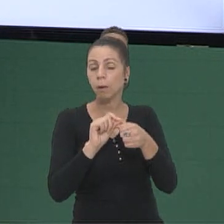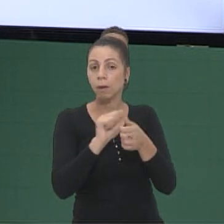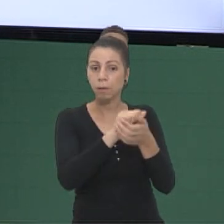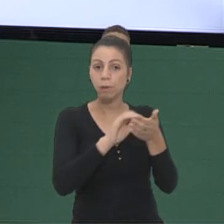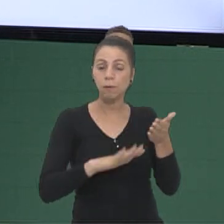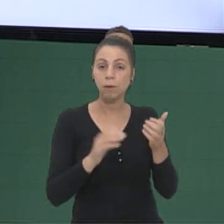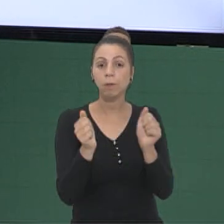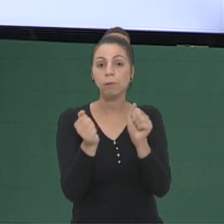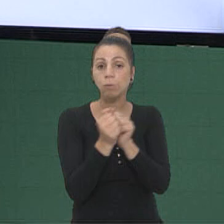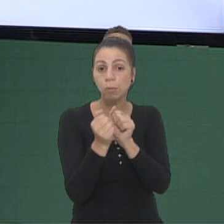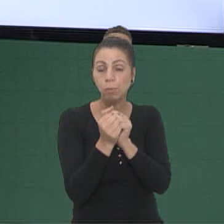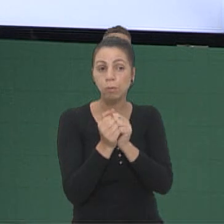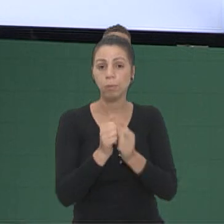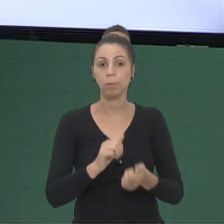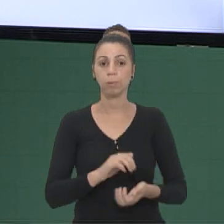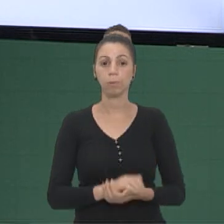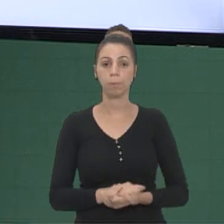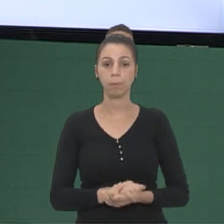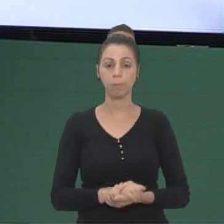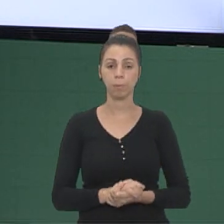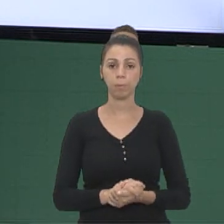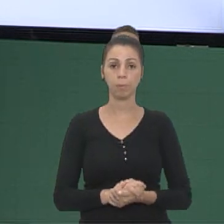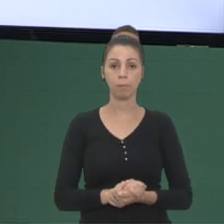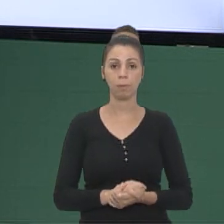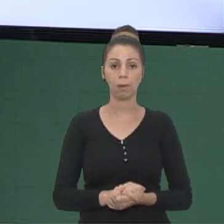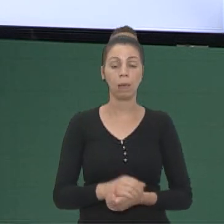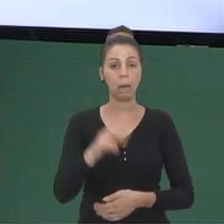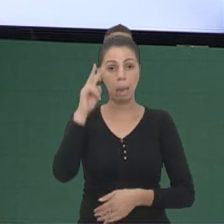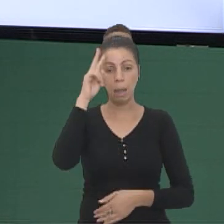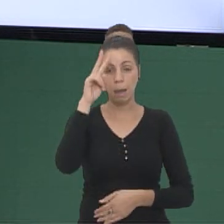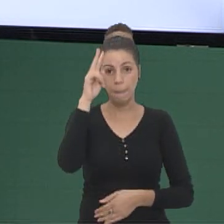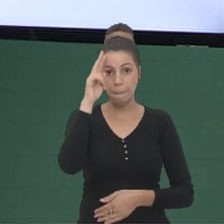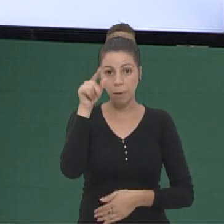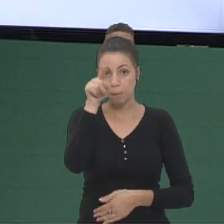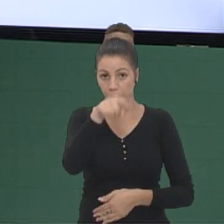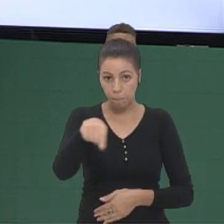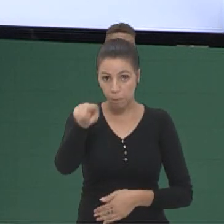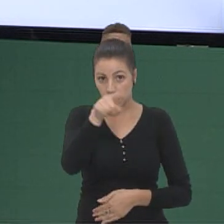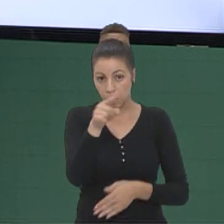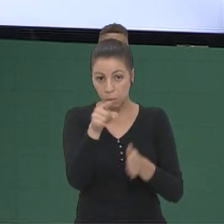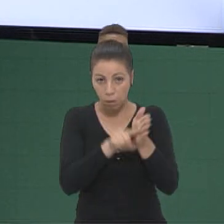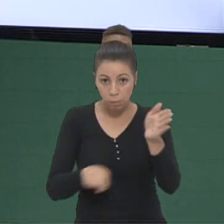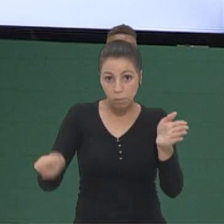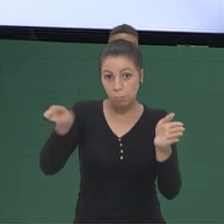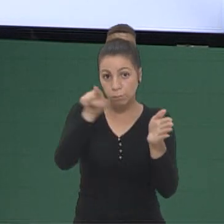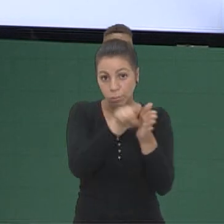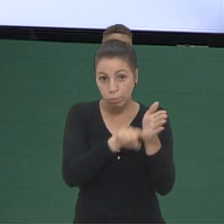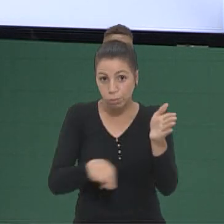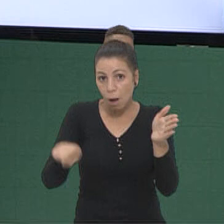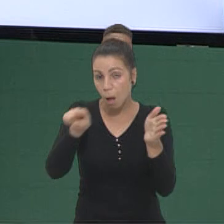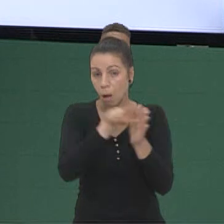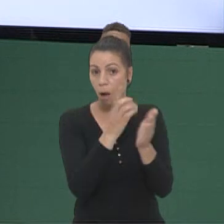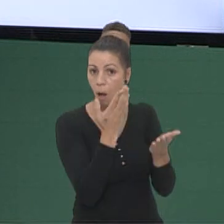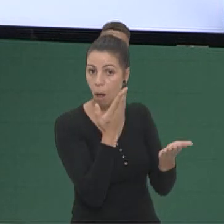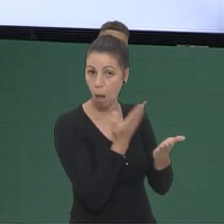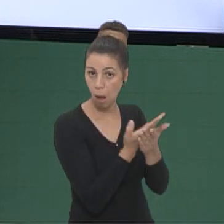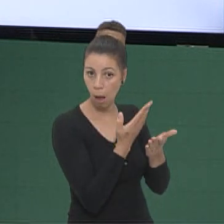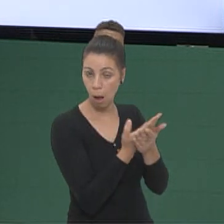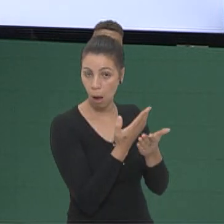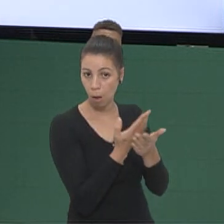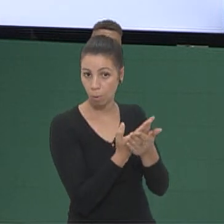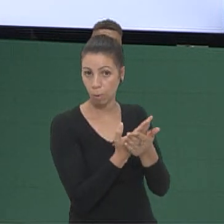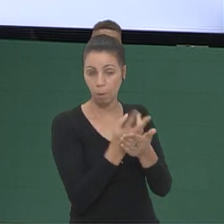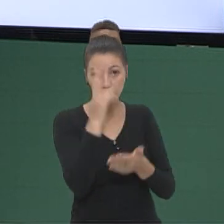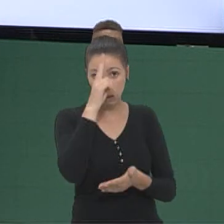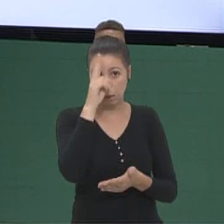elas harán, ok? Então lembrando, vocês podem estar retomando, revisitando a aula para observar esses esqueminhas, certo?